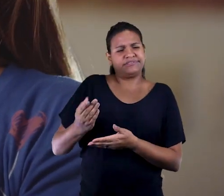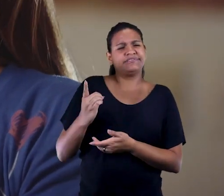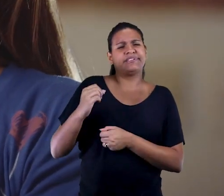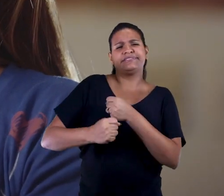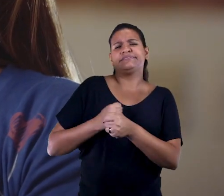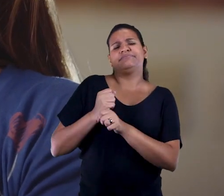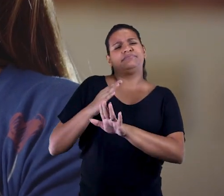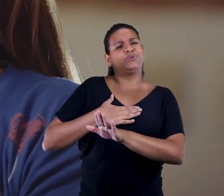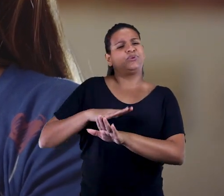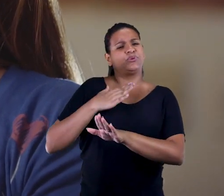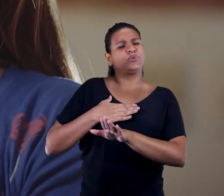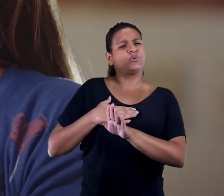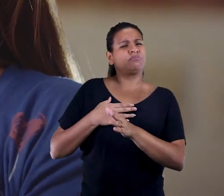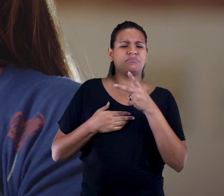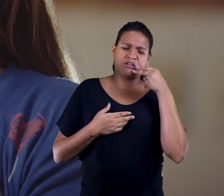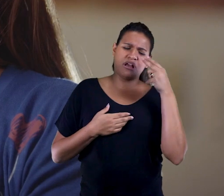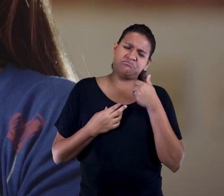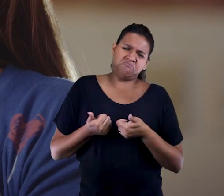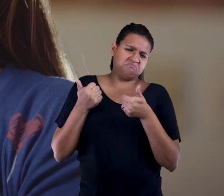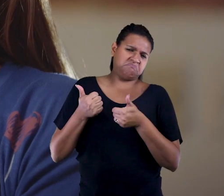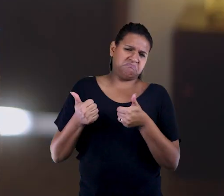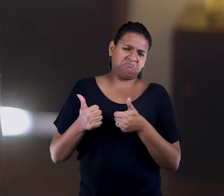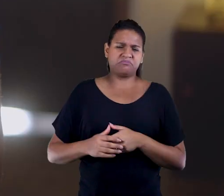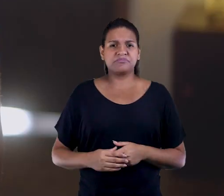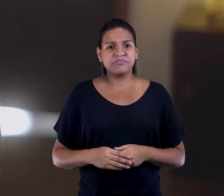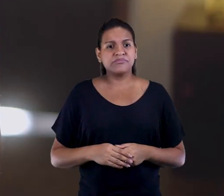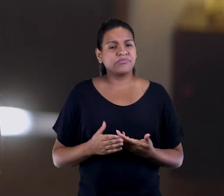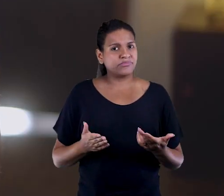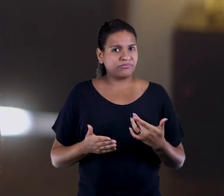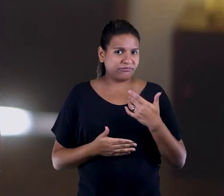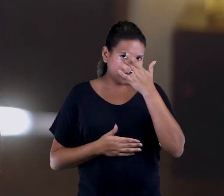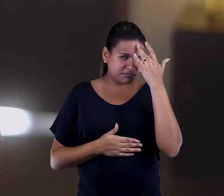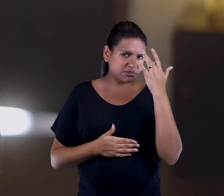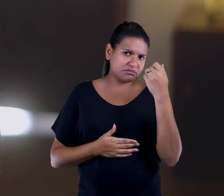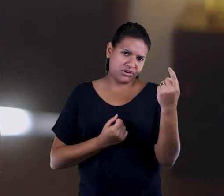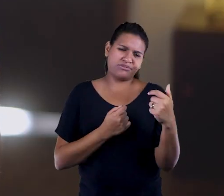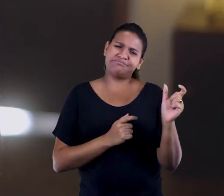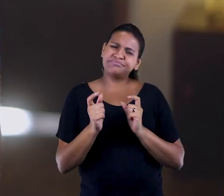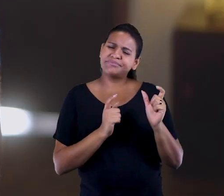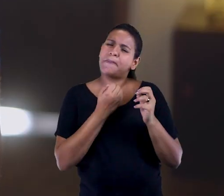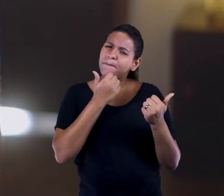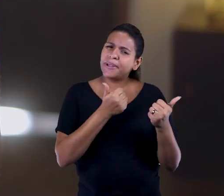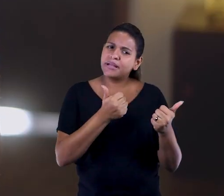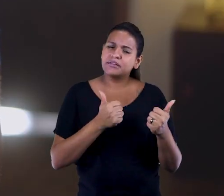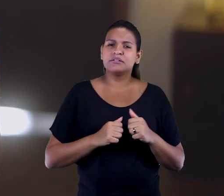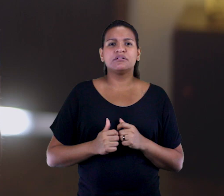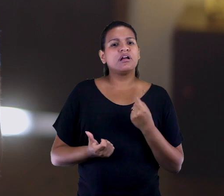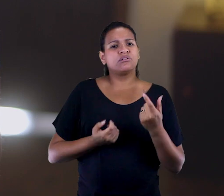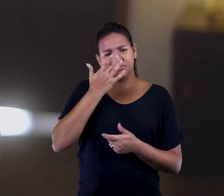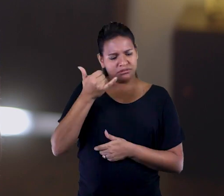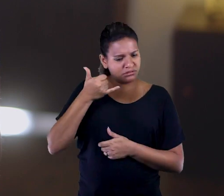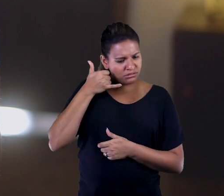10 anos, fica tranquila, os gatinhos estão tão bem. Da mesma forma que teve muita gente que falou a favor dela, teve muita gente que pegou e começou a